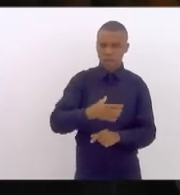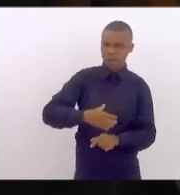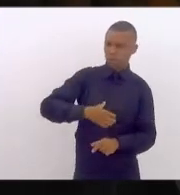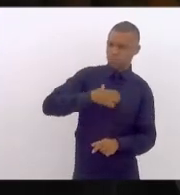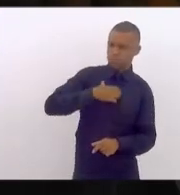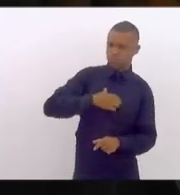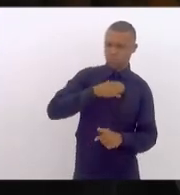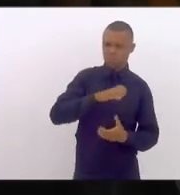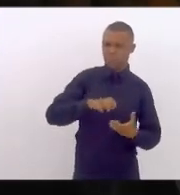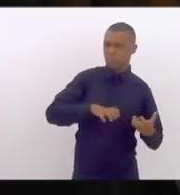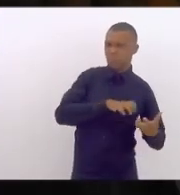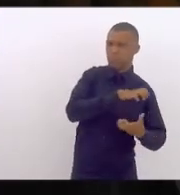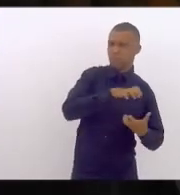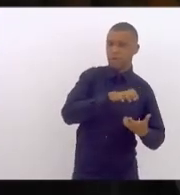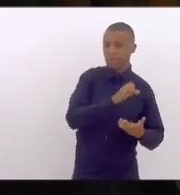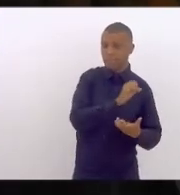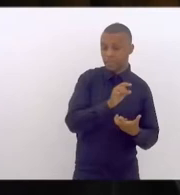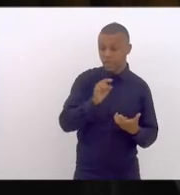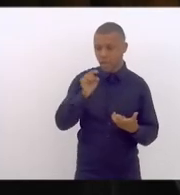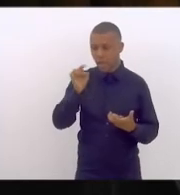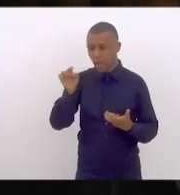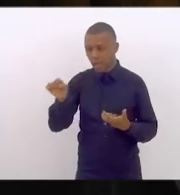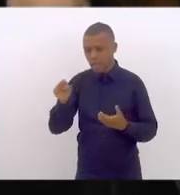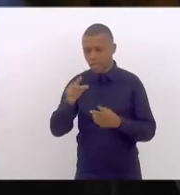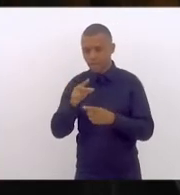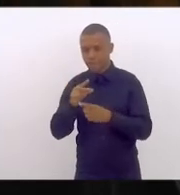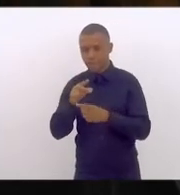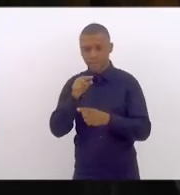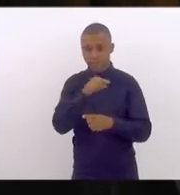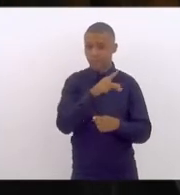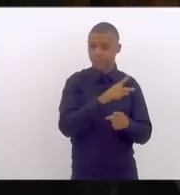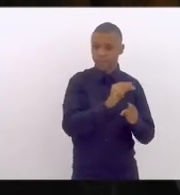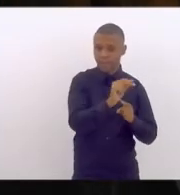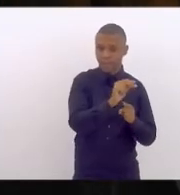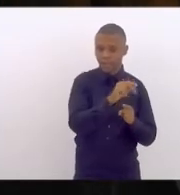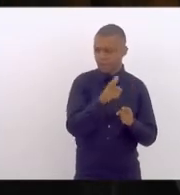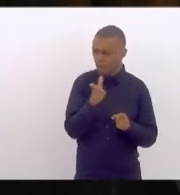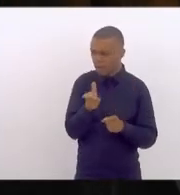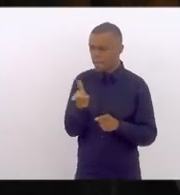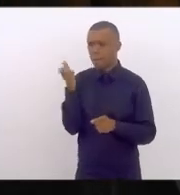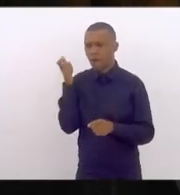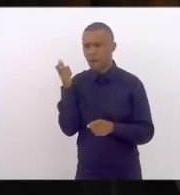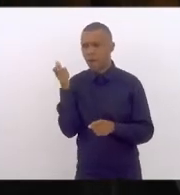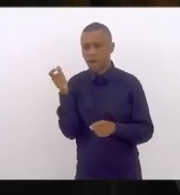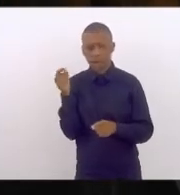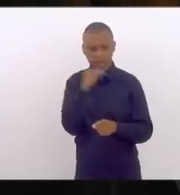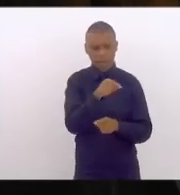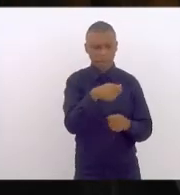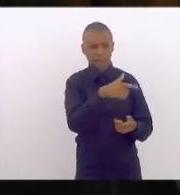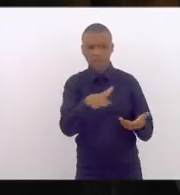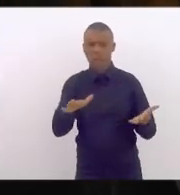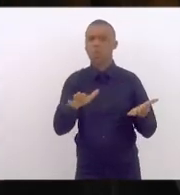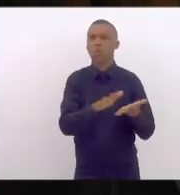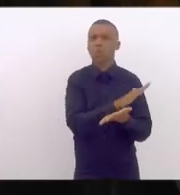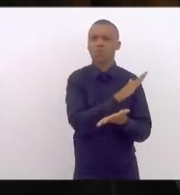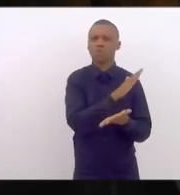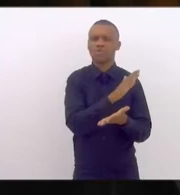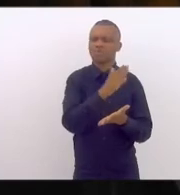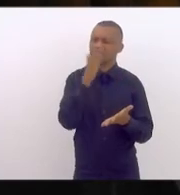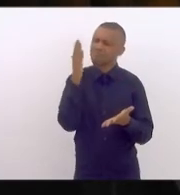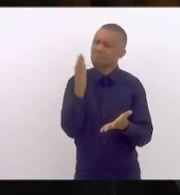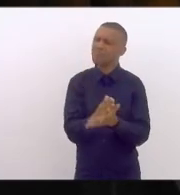beber ganhar C vai ter vai matar Ah tem que ser extirpado minha